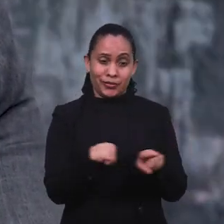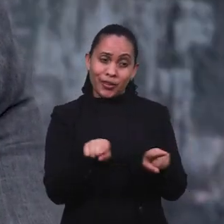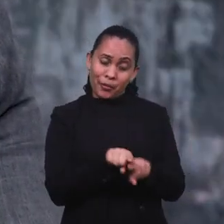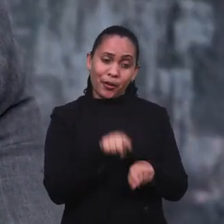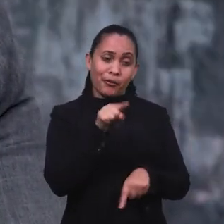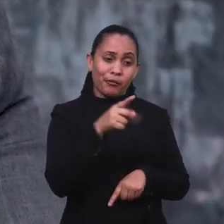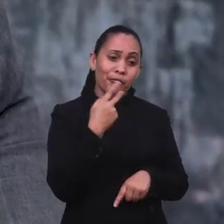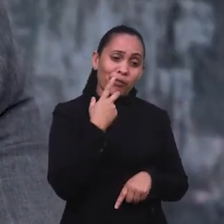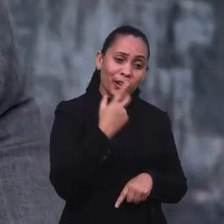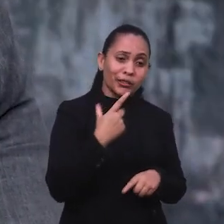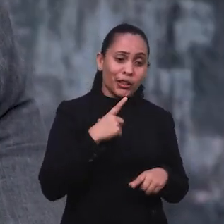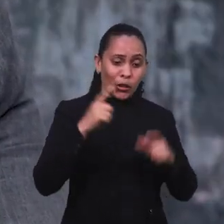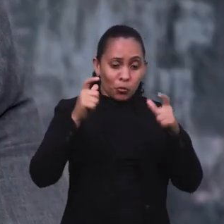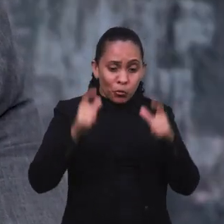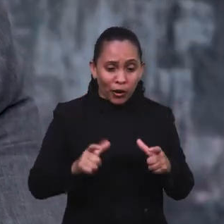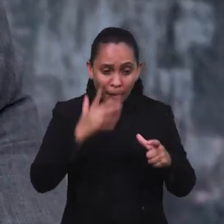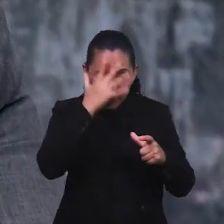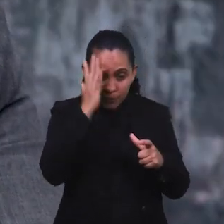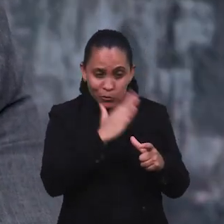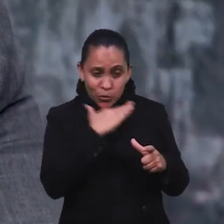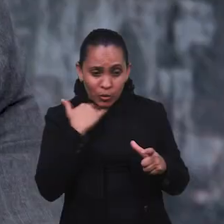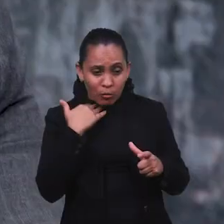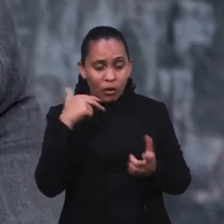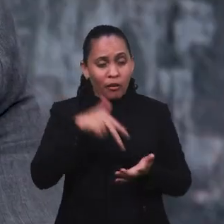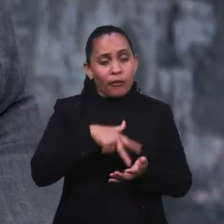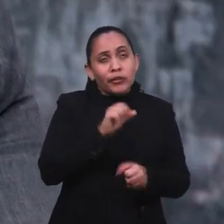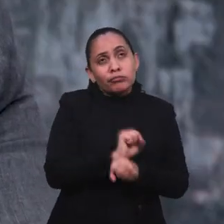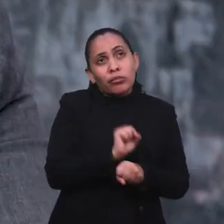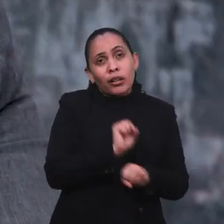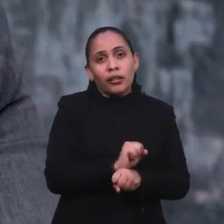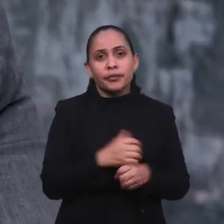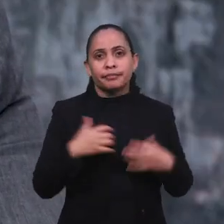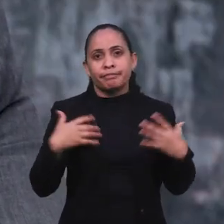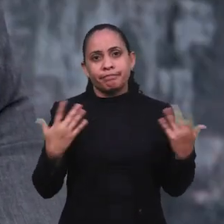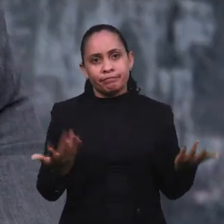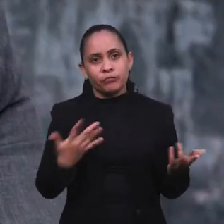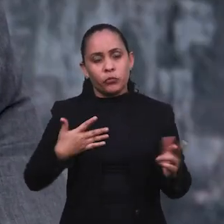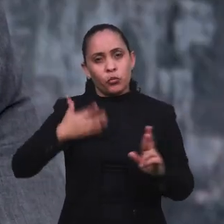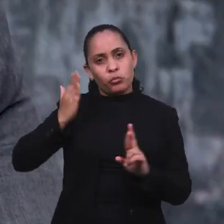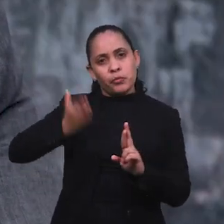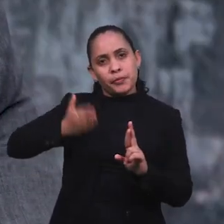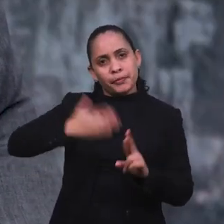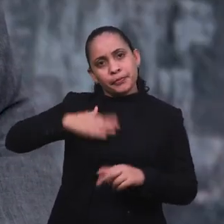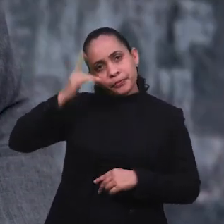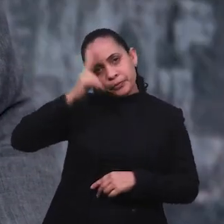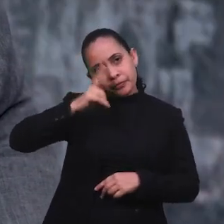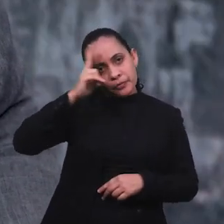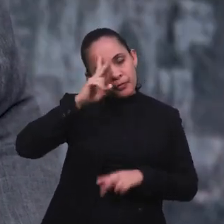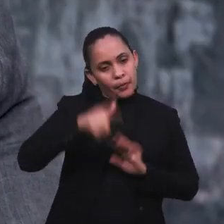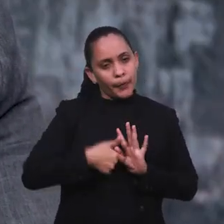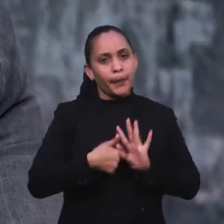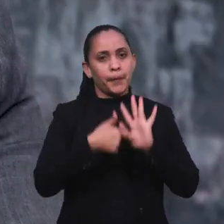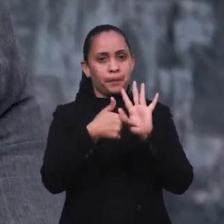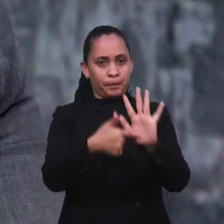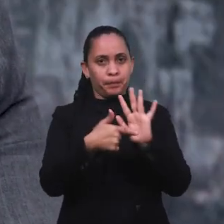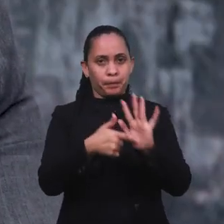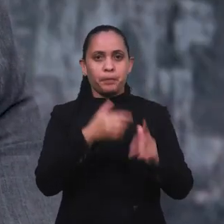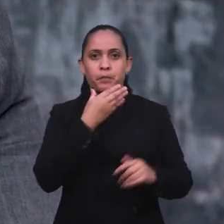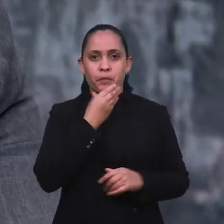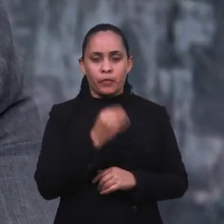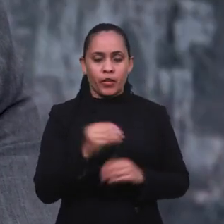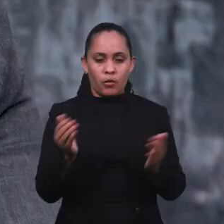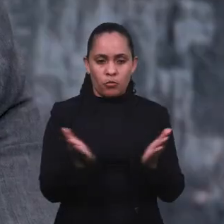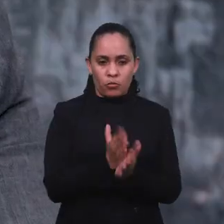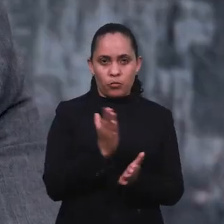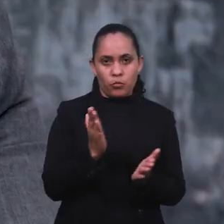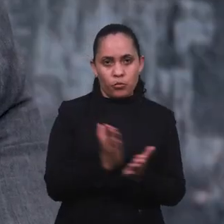até interessante, né? Tem um historiador francês, Jacques Le Goff, que é uma grande referência como historiador medievalista. Ele tem um livro